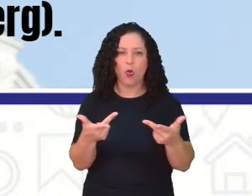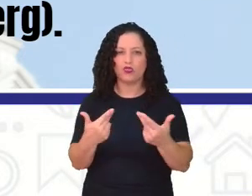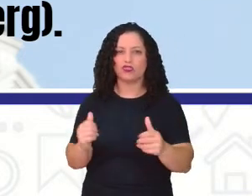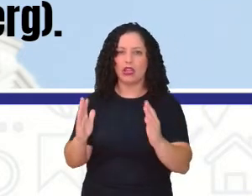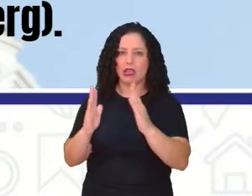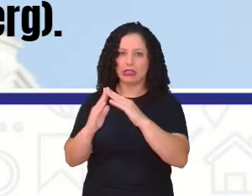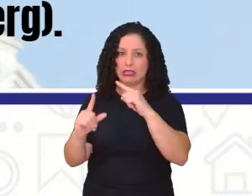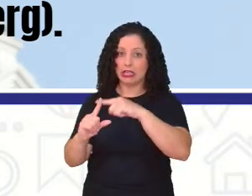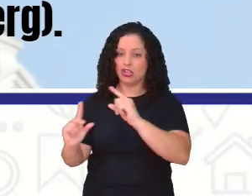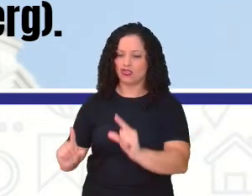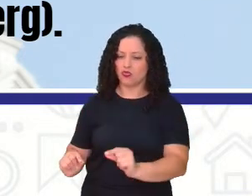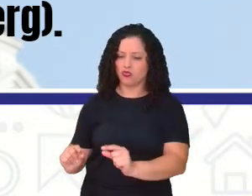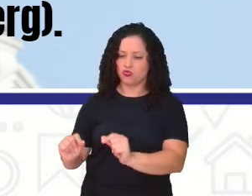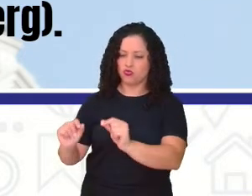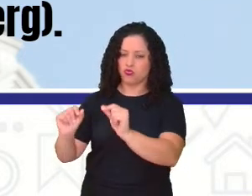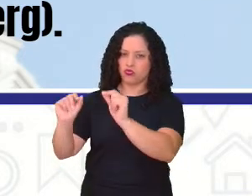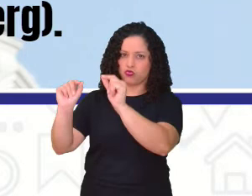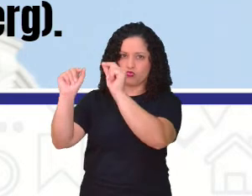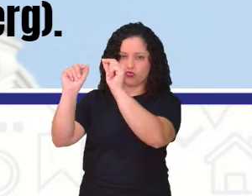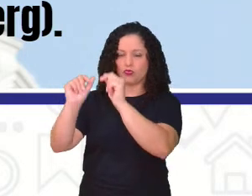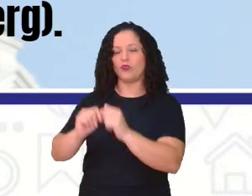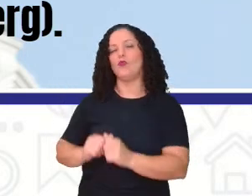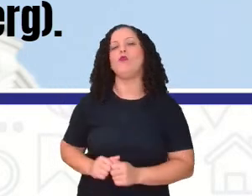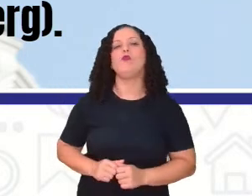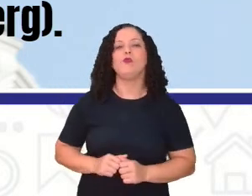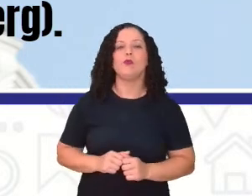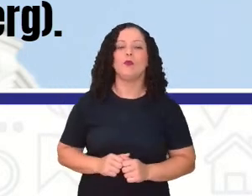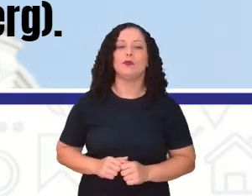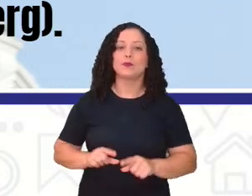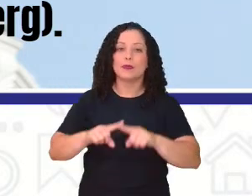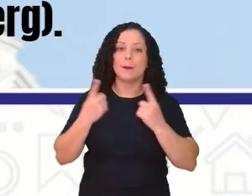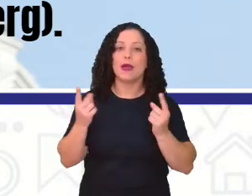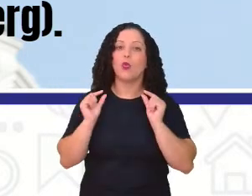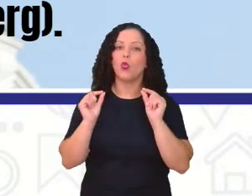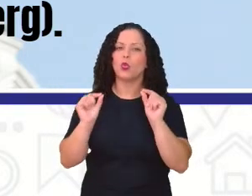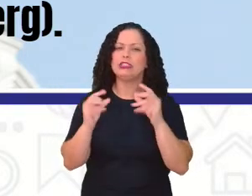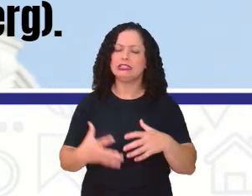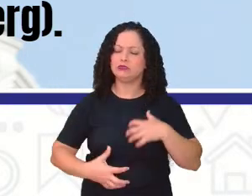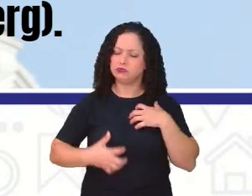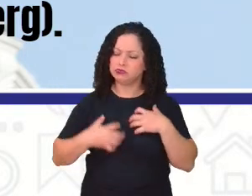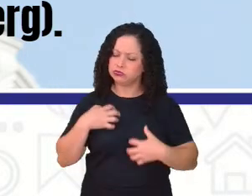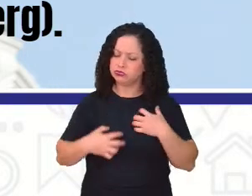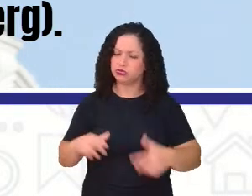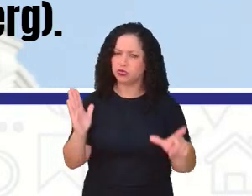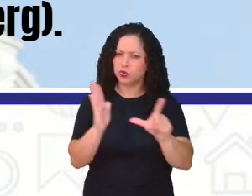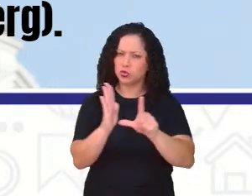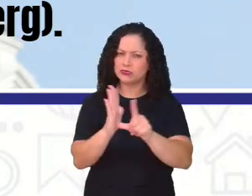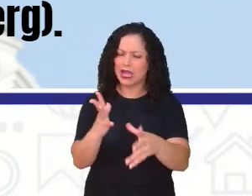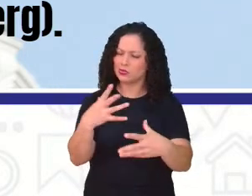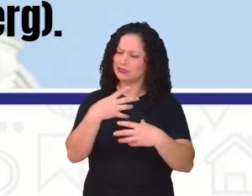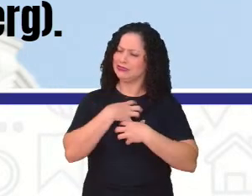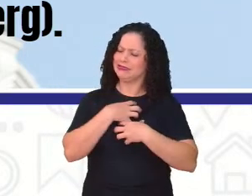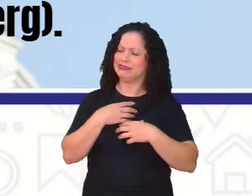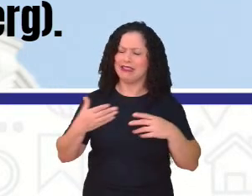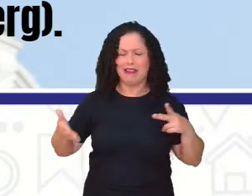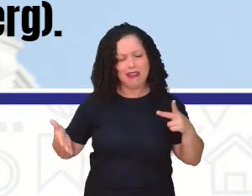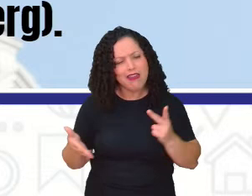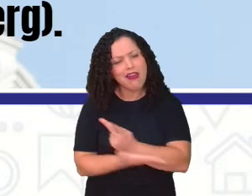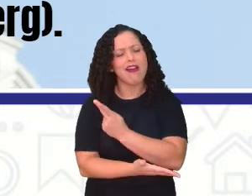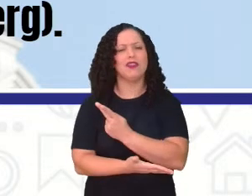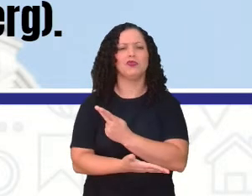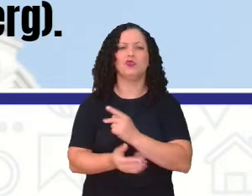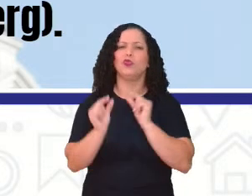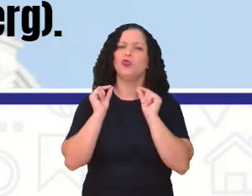venda dos objetos sagrados, mas o que vai mais inquietar Lutero é exatamente a questão das